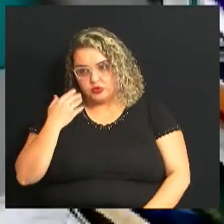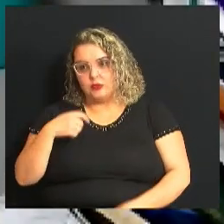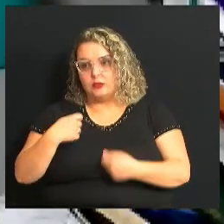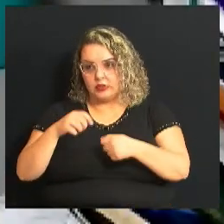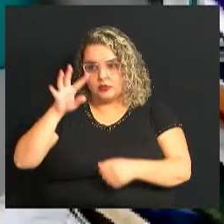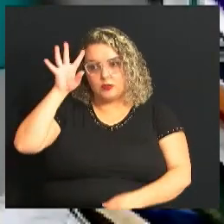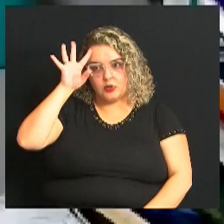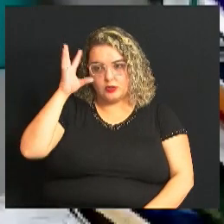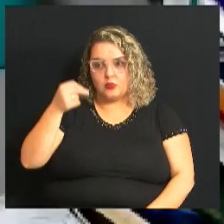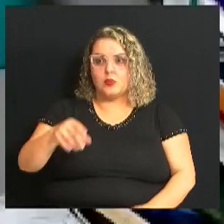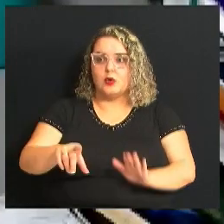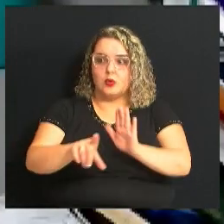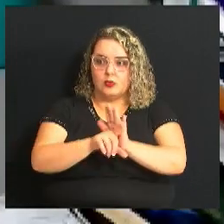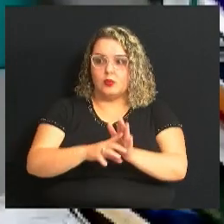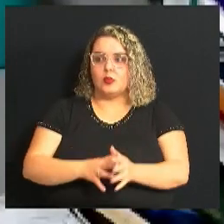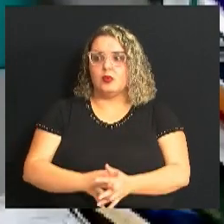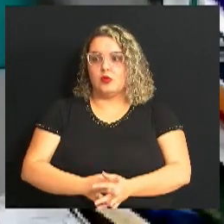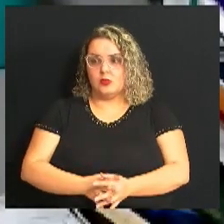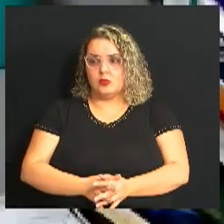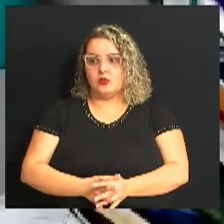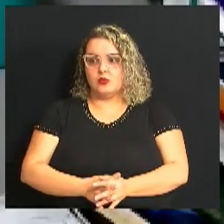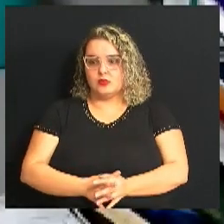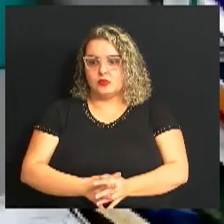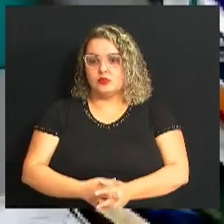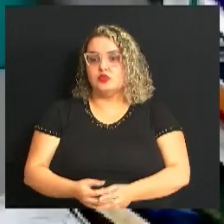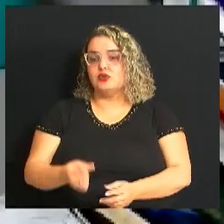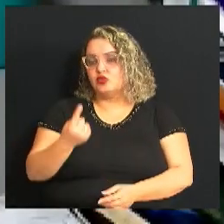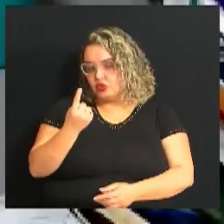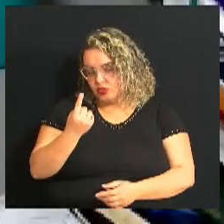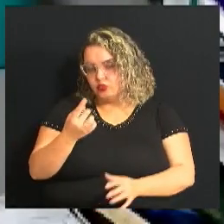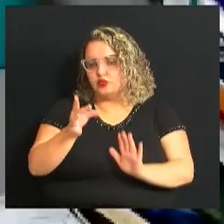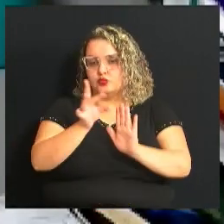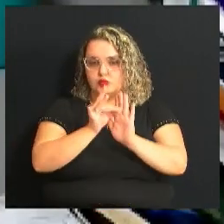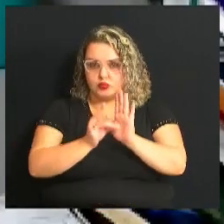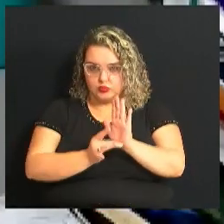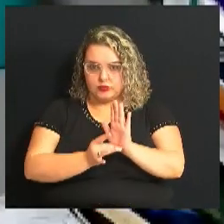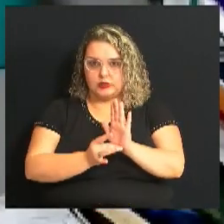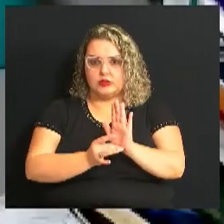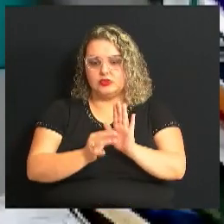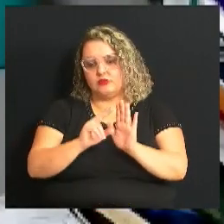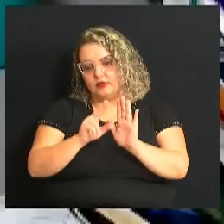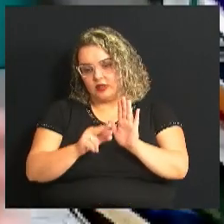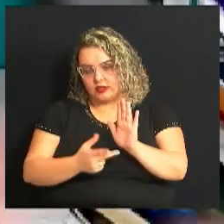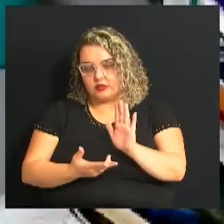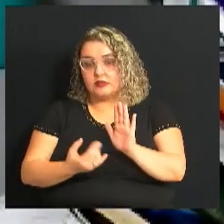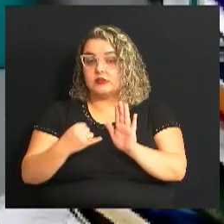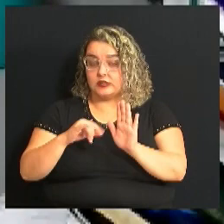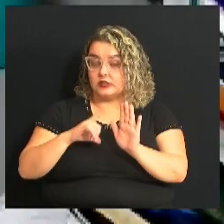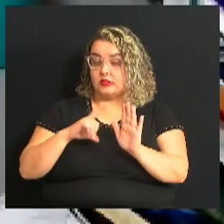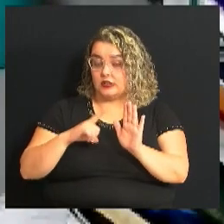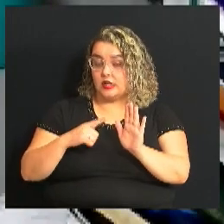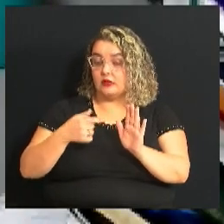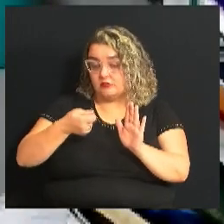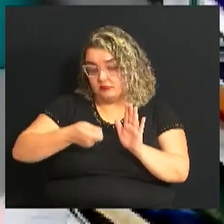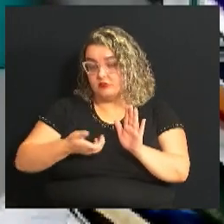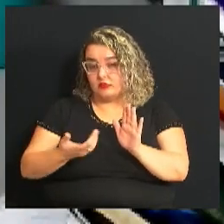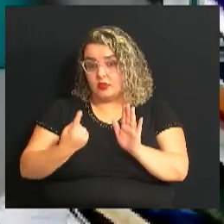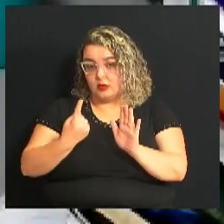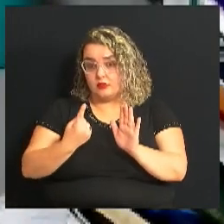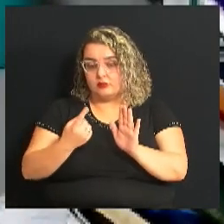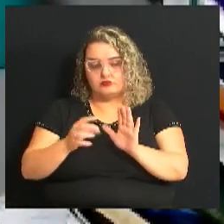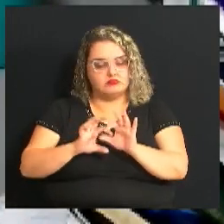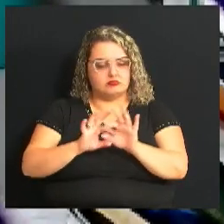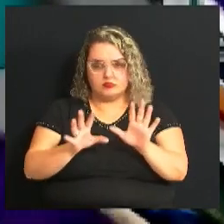a legislação com o cumprimento de um dos requisitos. Se há o cumprimento de um deles, há a dispensa do outro. Não